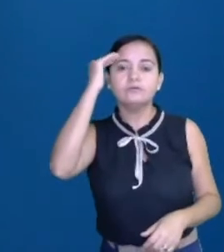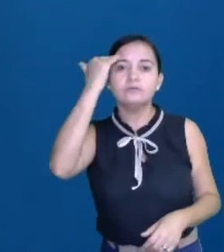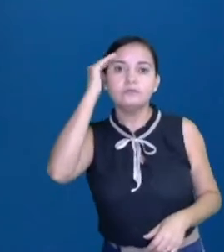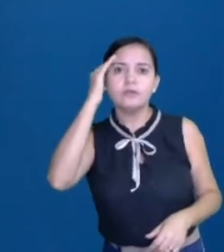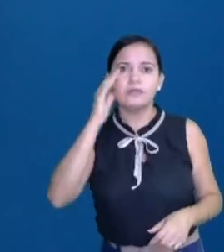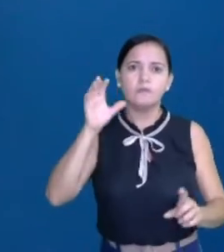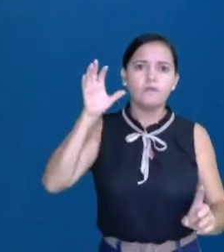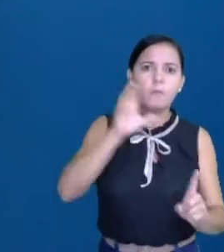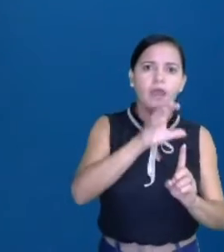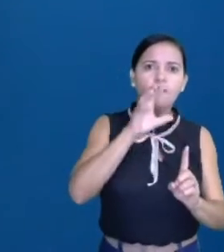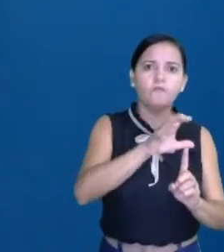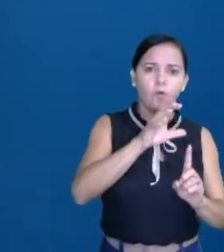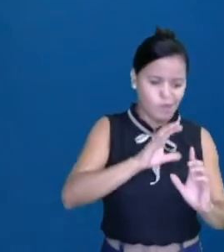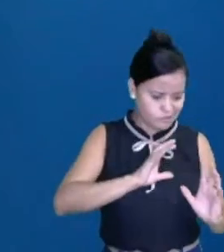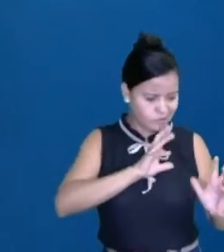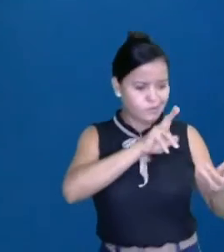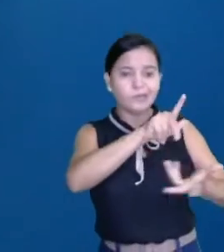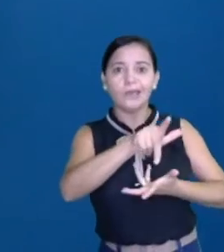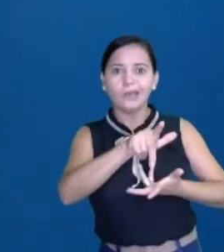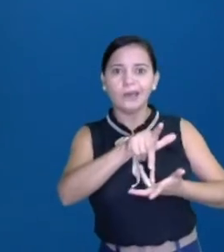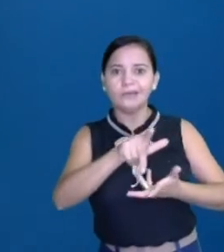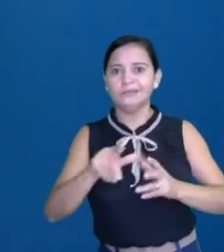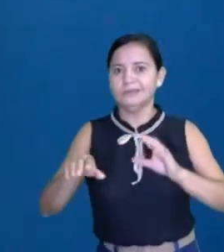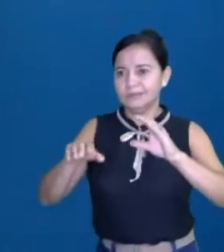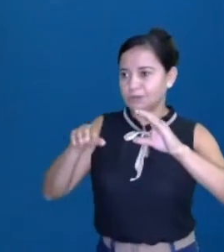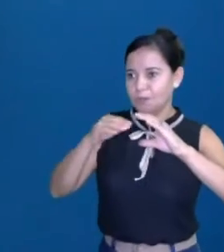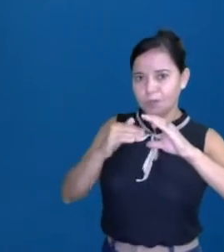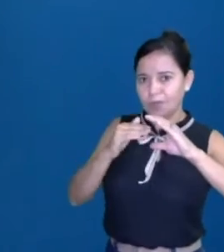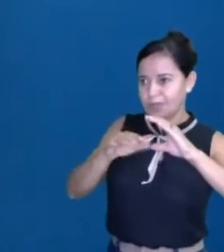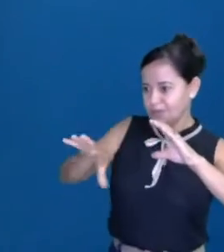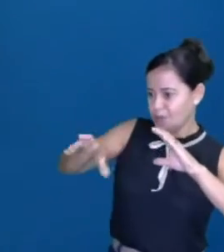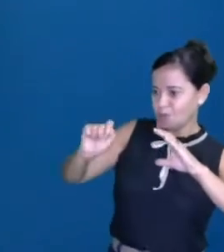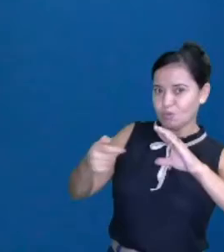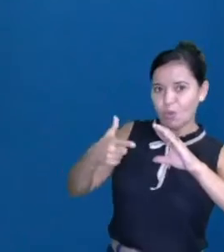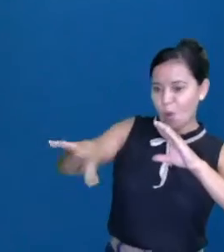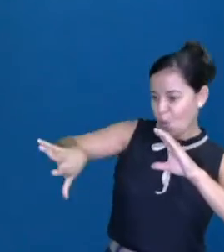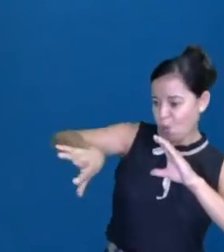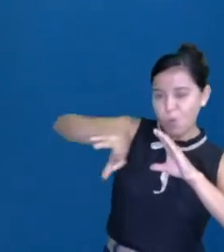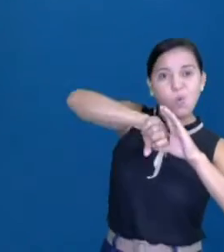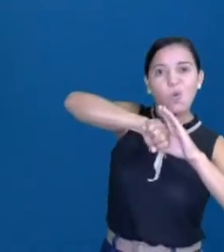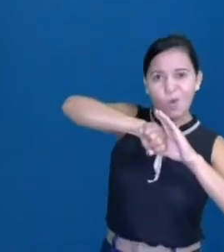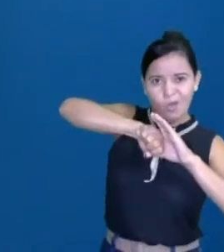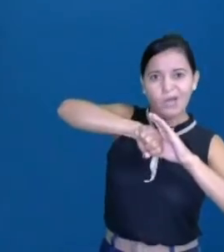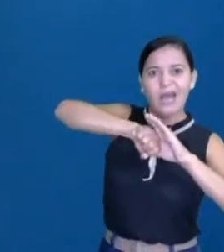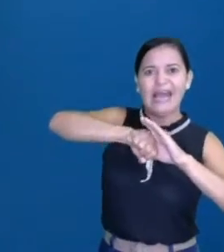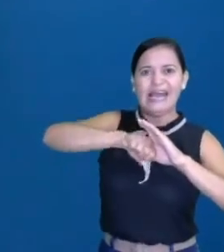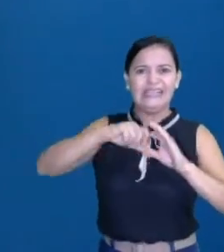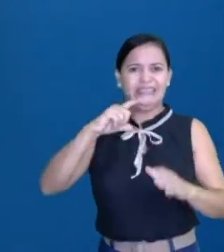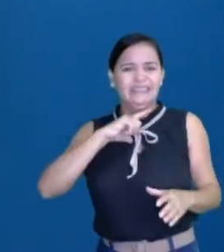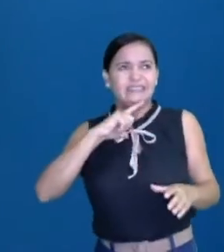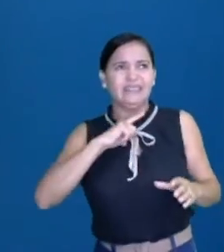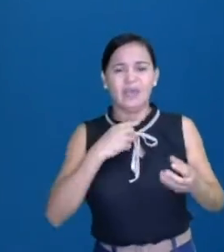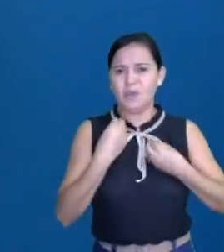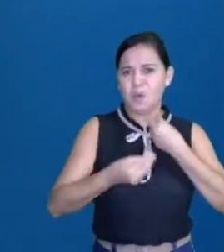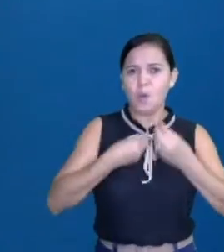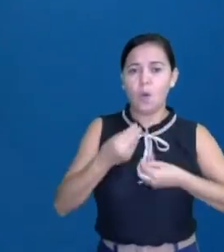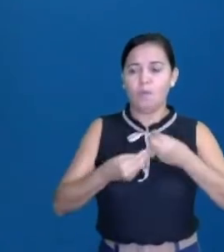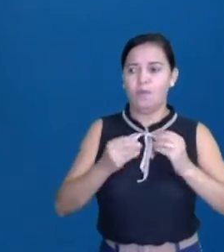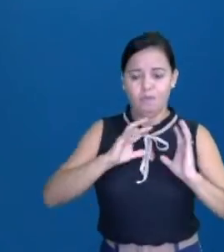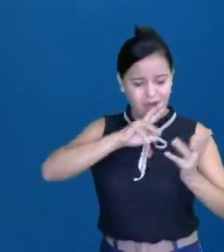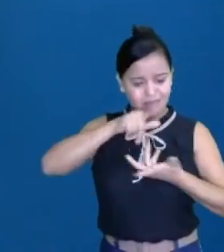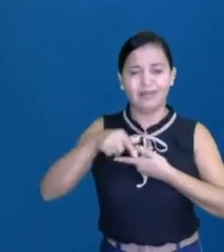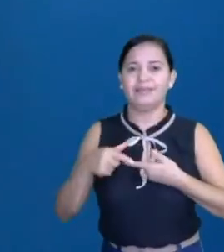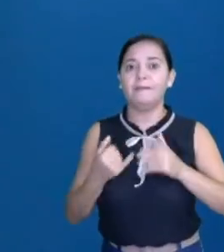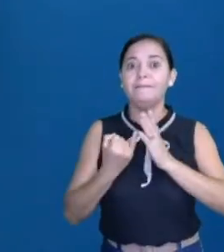o impacto que o aquecimento global ele promove para o nosso planeta, né? A nossa casa, o nosso ambiente que a gente deve preservar com tanto carinho.